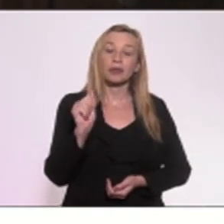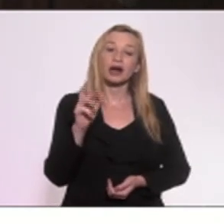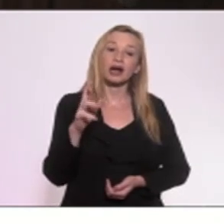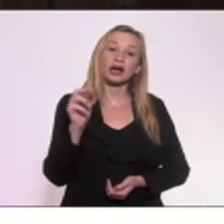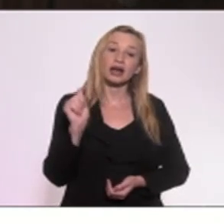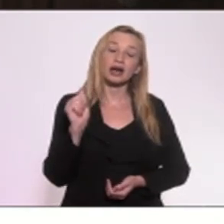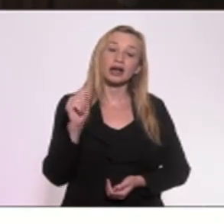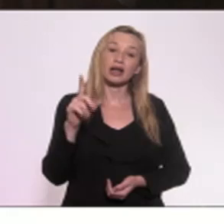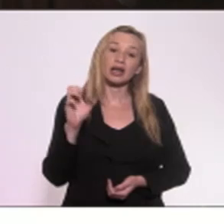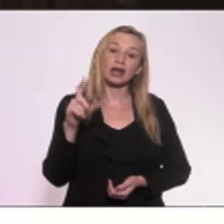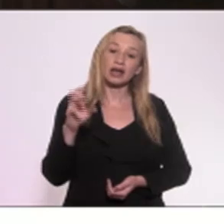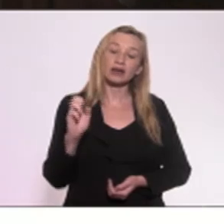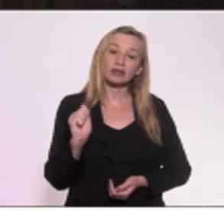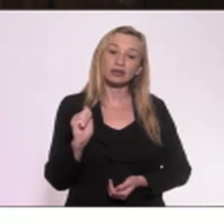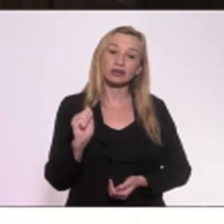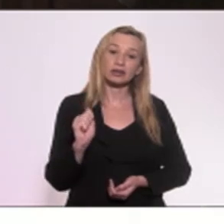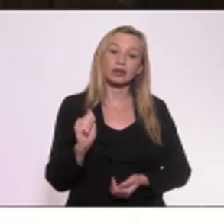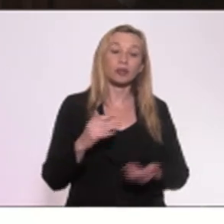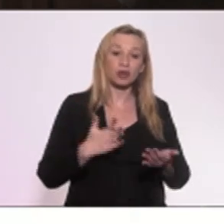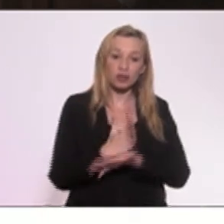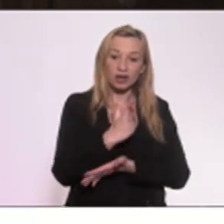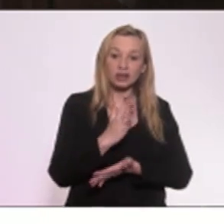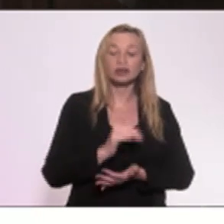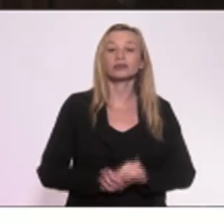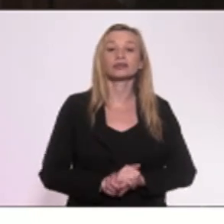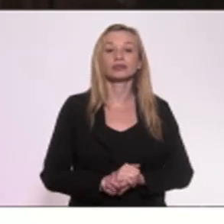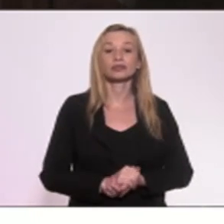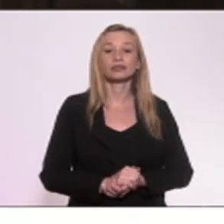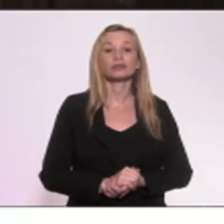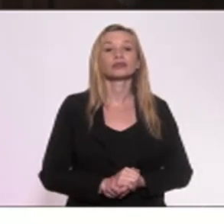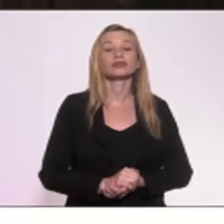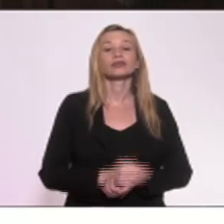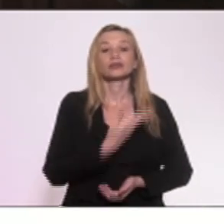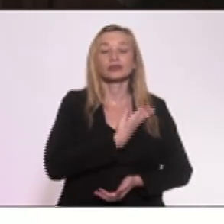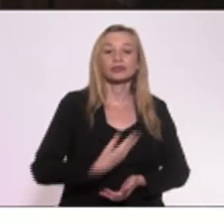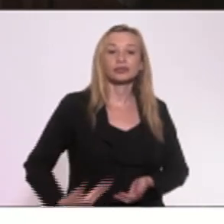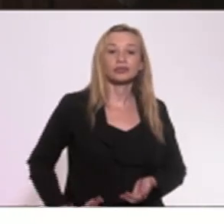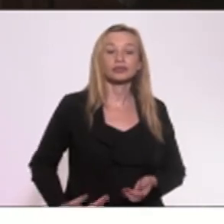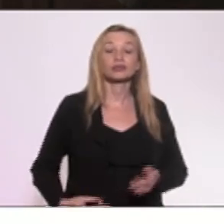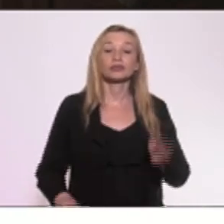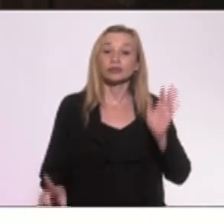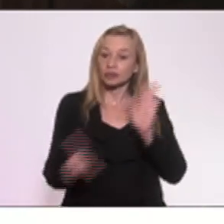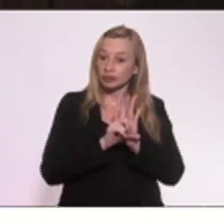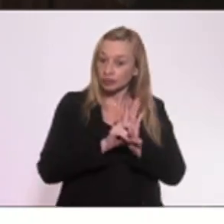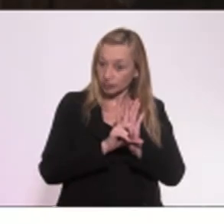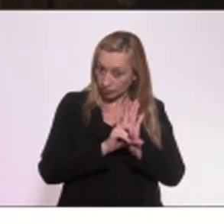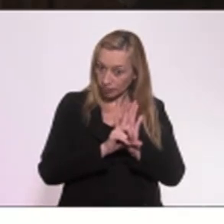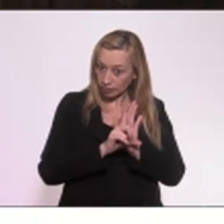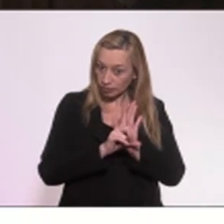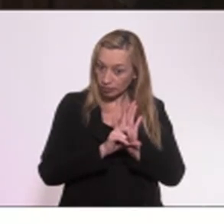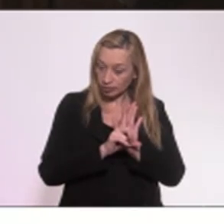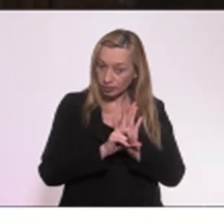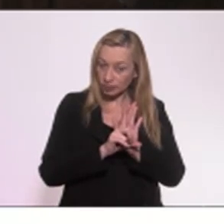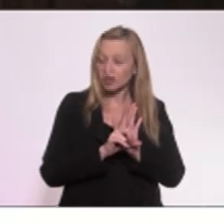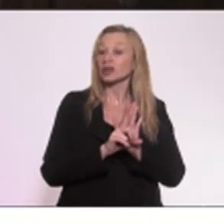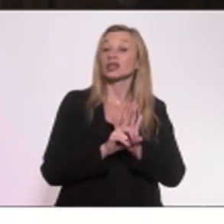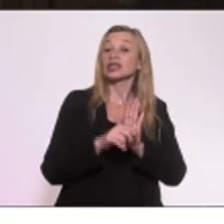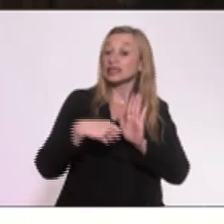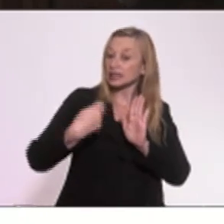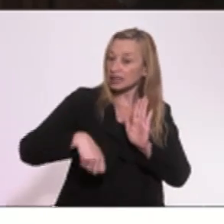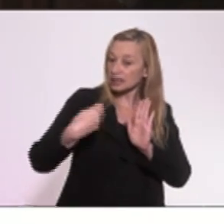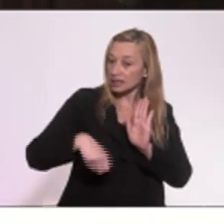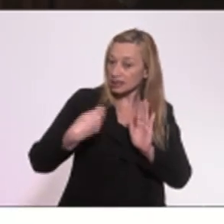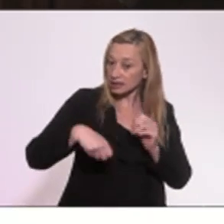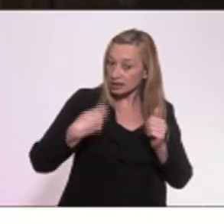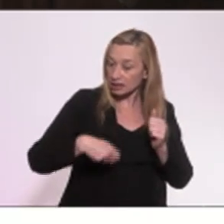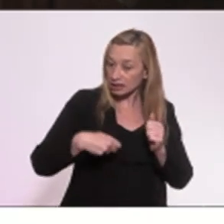o governador, por lei ordinária, isto é, que necessita apenas